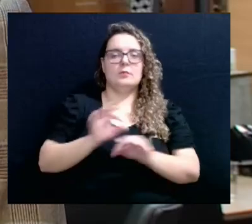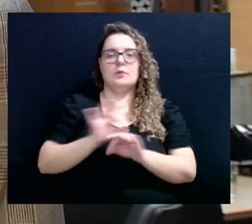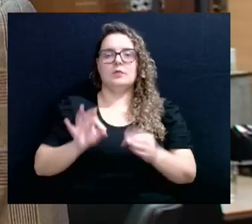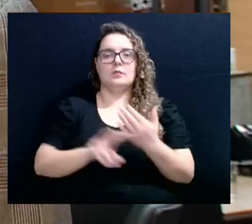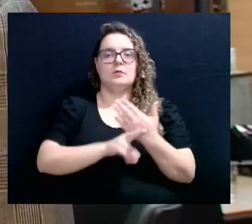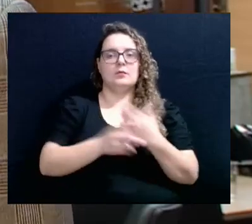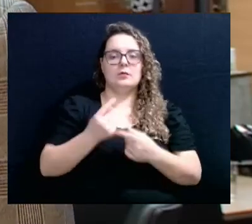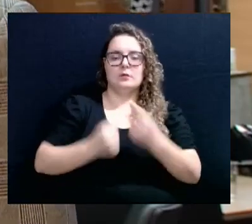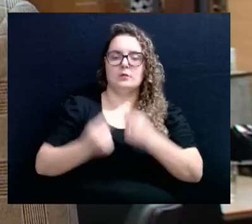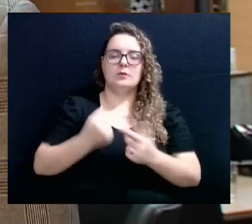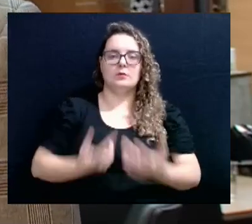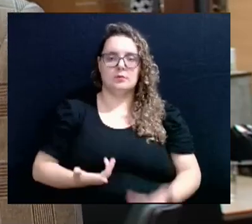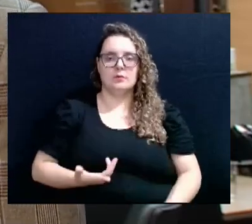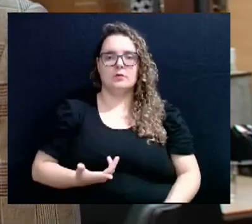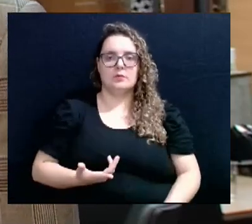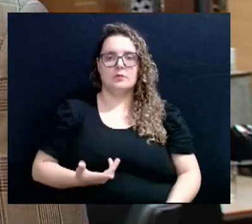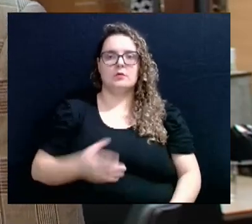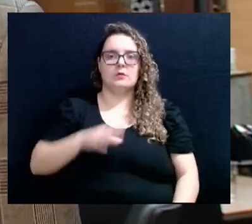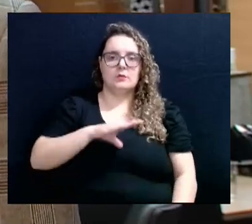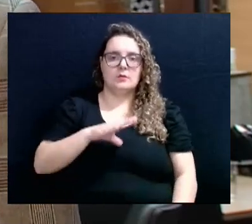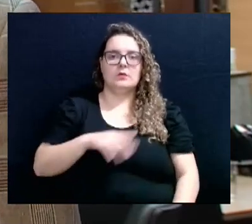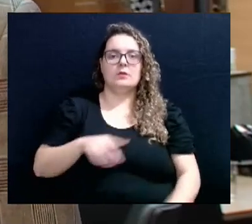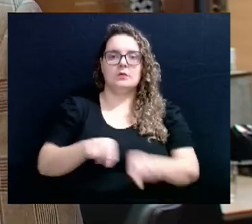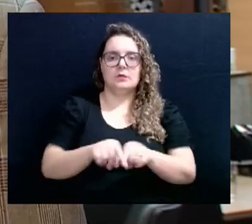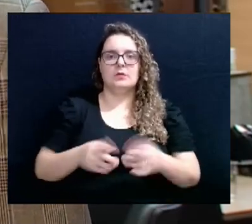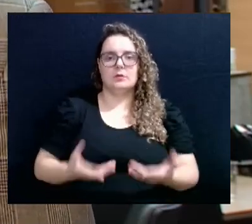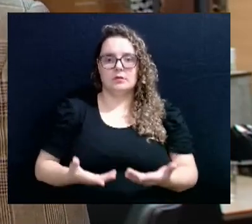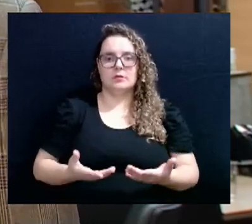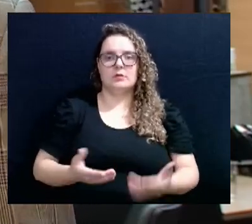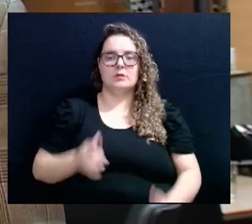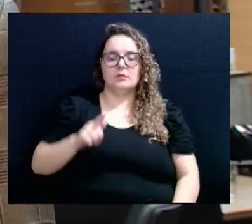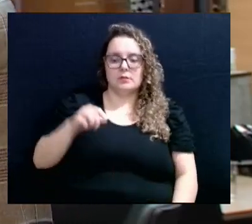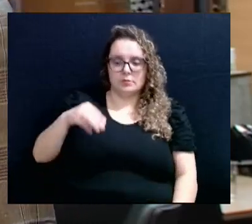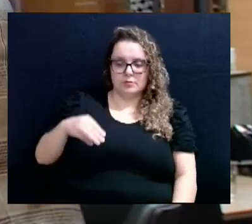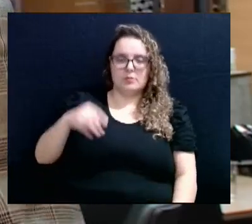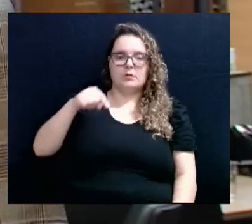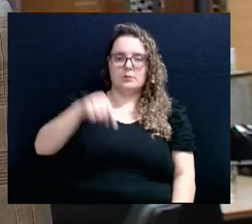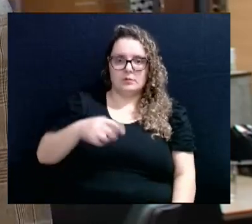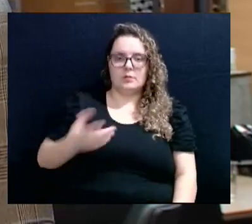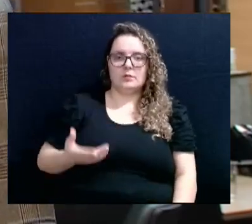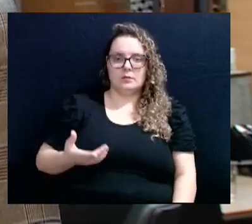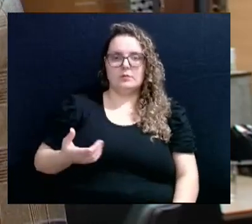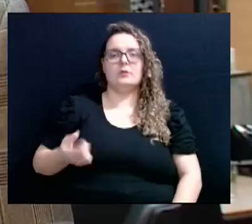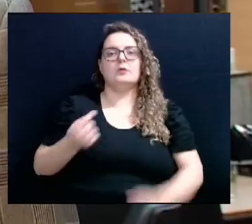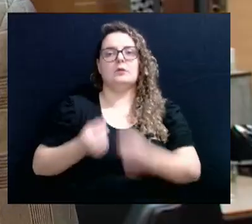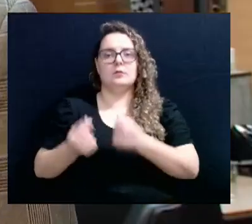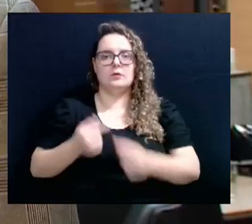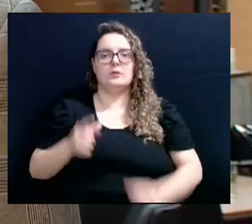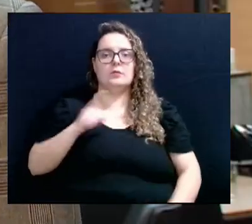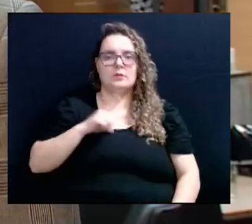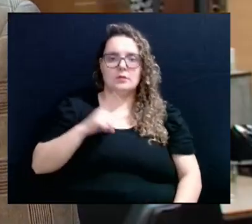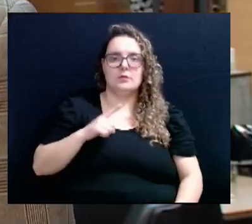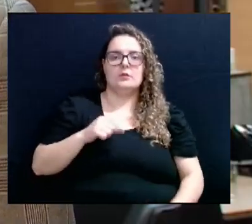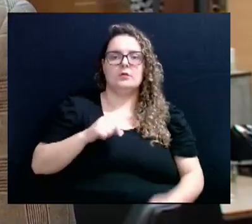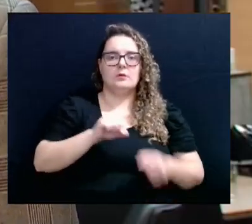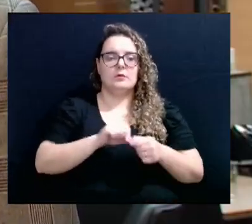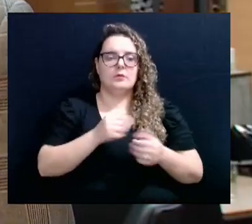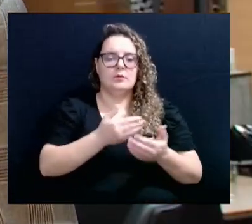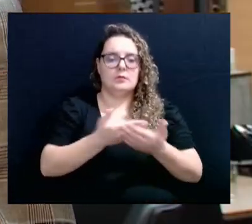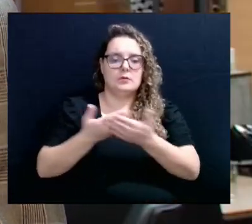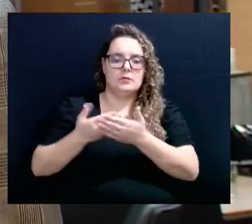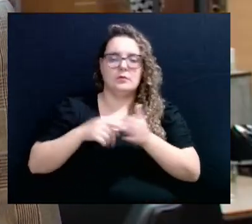orçamentário para a cidade também. Então o GM ali, através da economia, que seria feito um estudo, iria